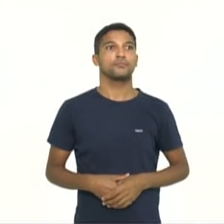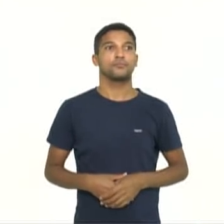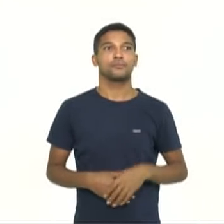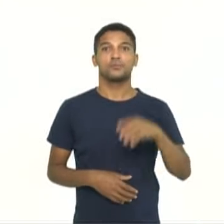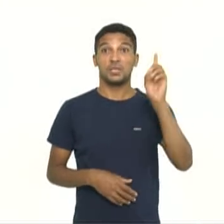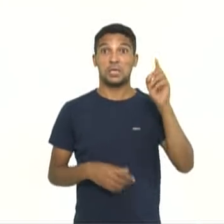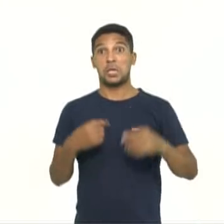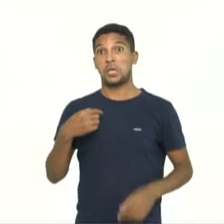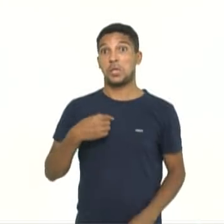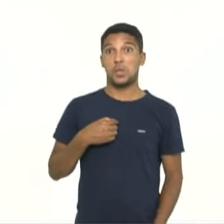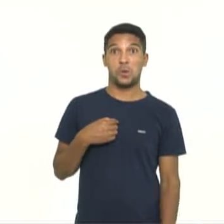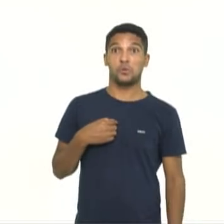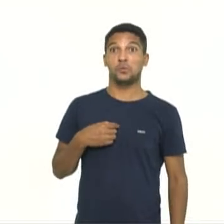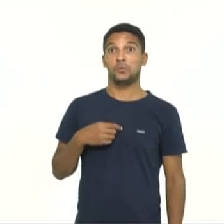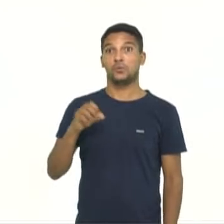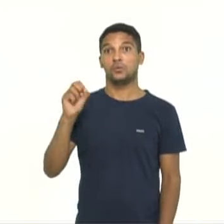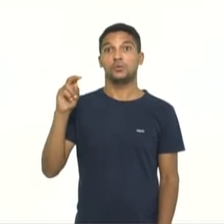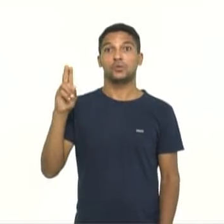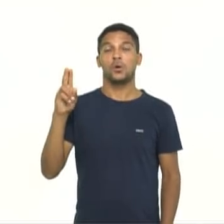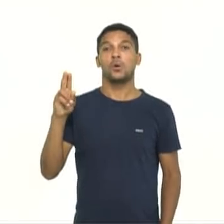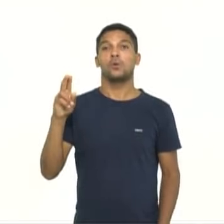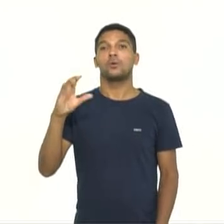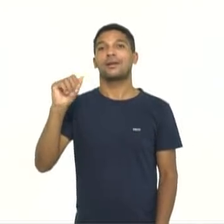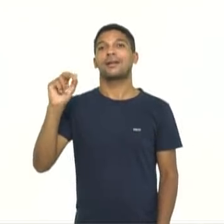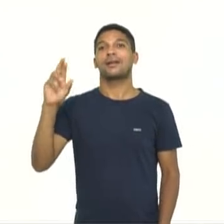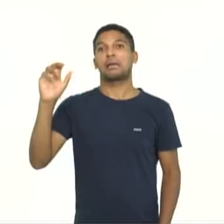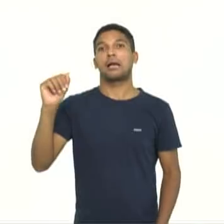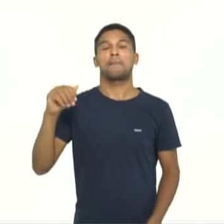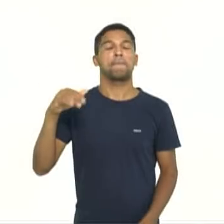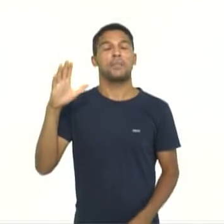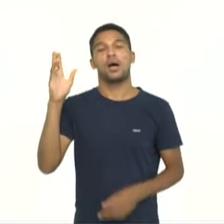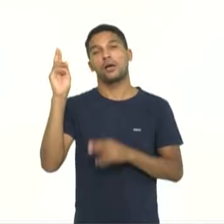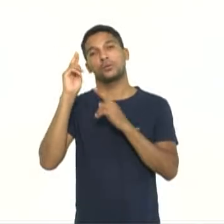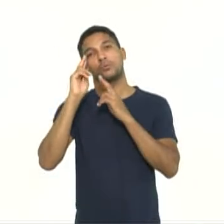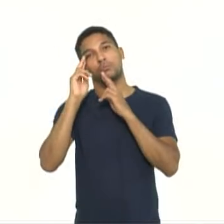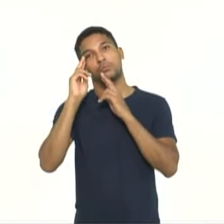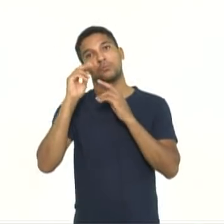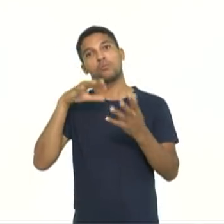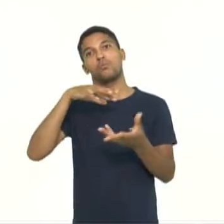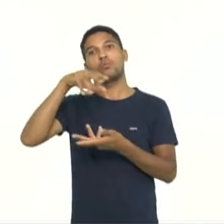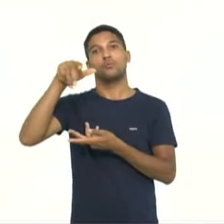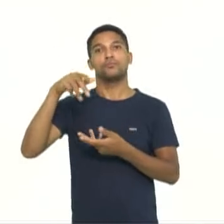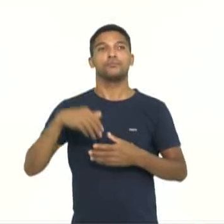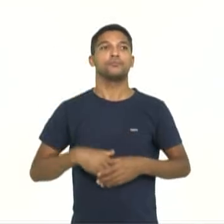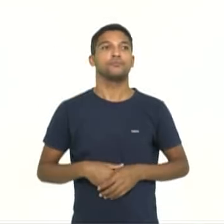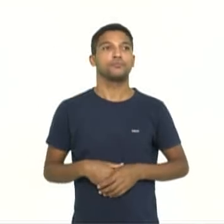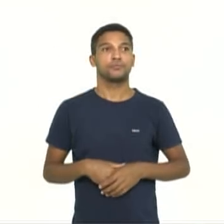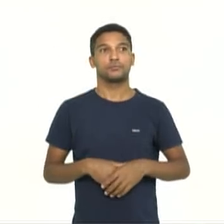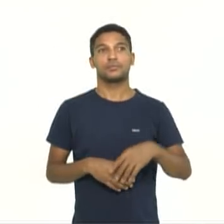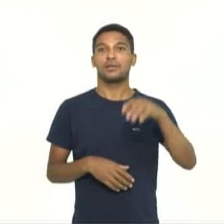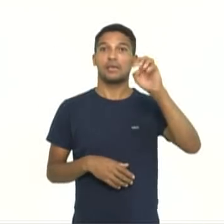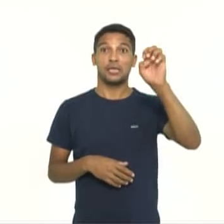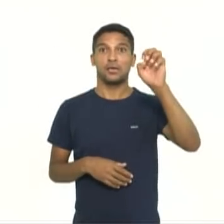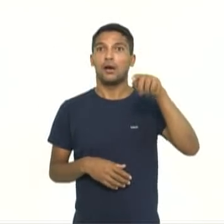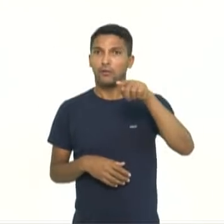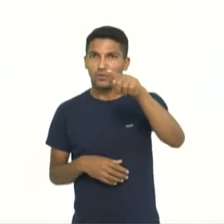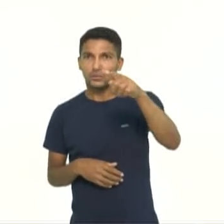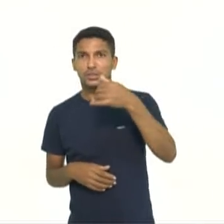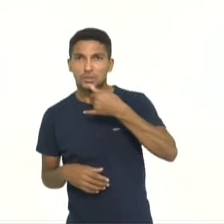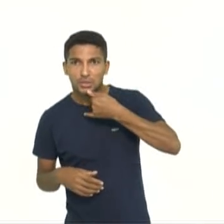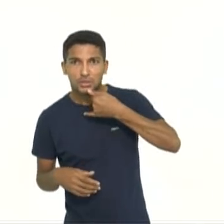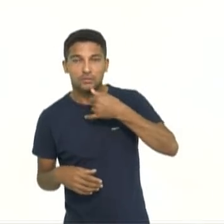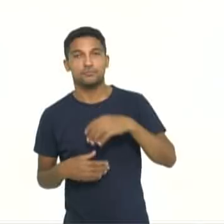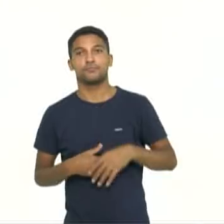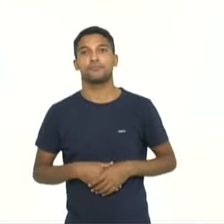sou o cara, mais dorminhoco do mundo. Na letra E, você está triste. Na F, eu quero que você me